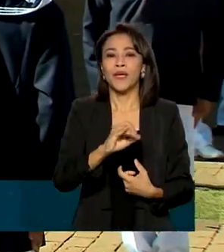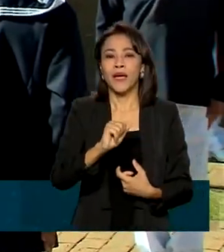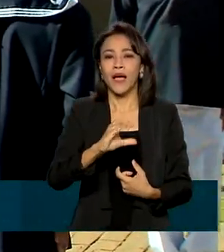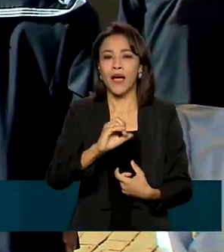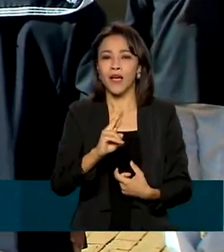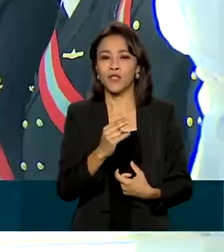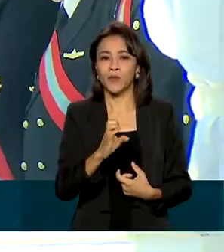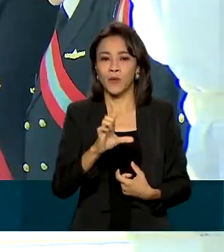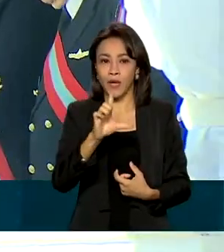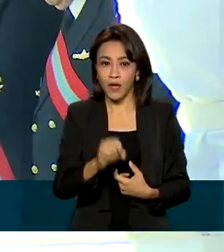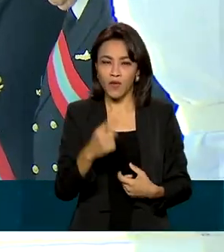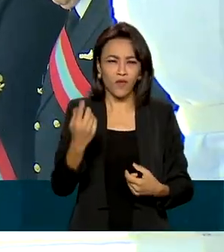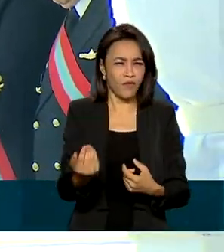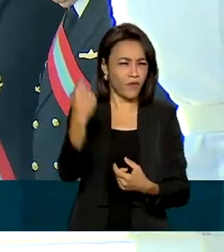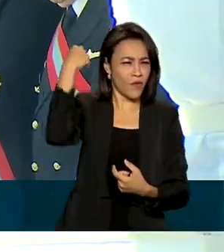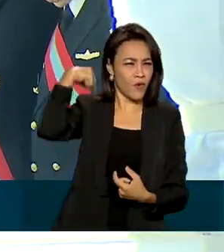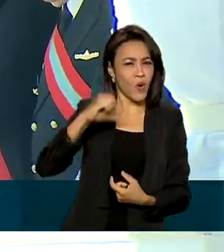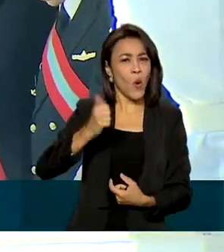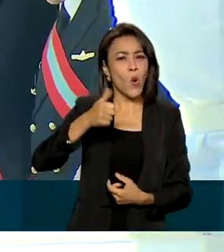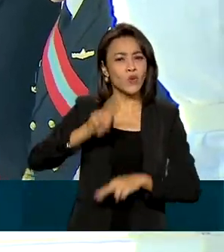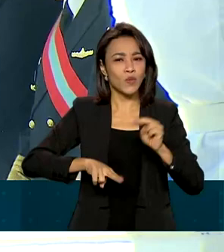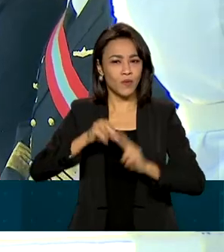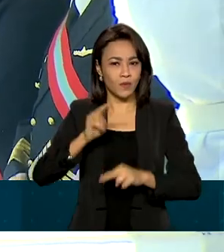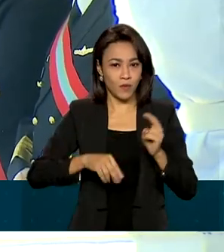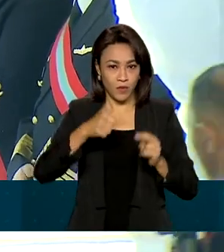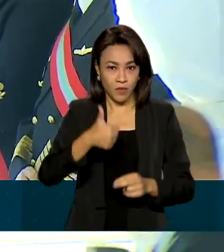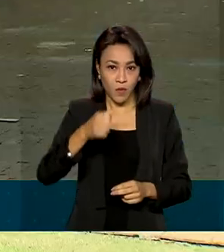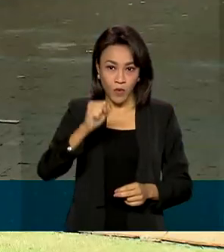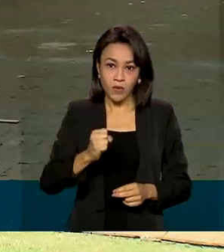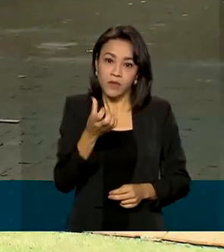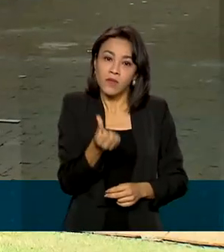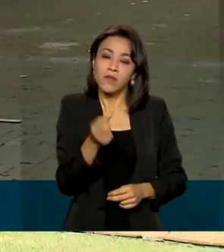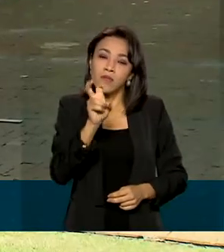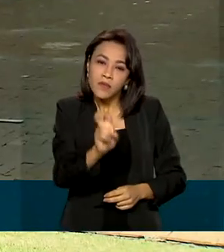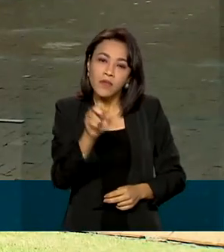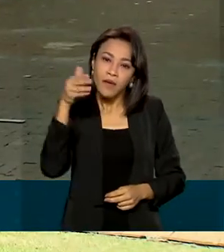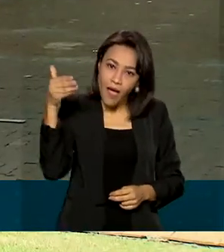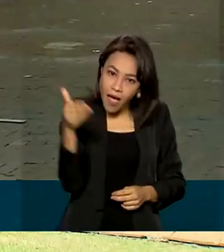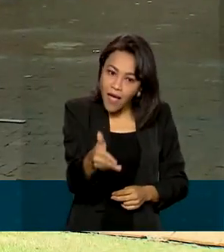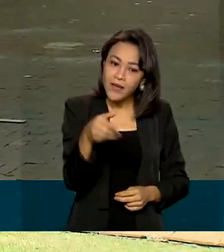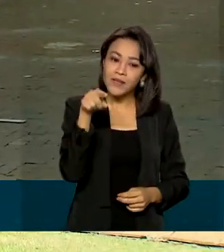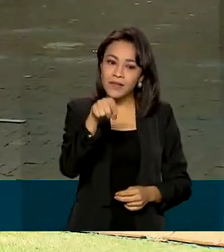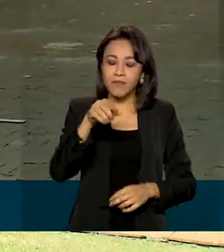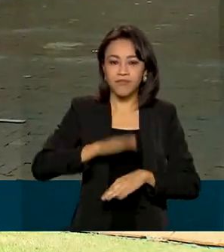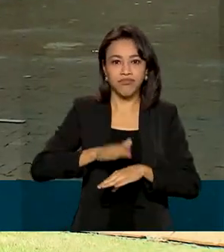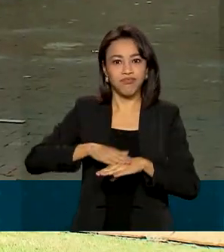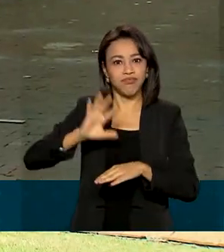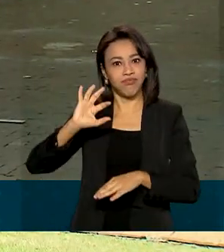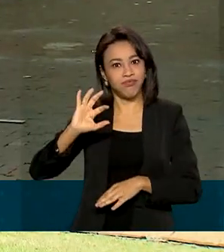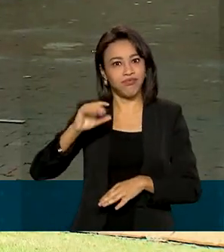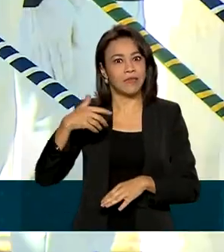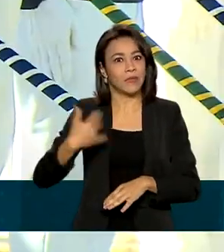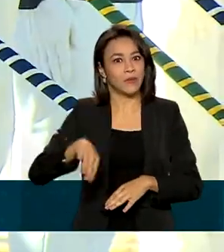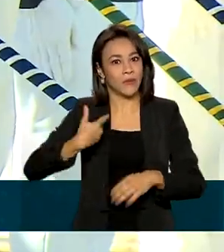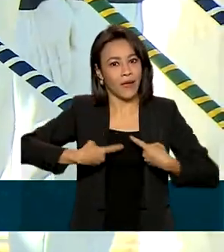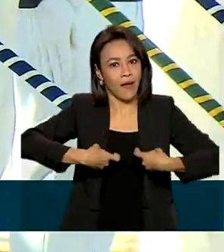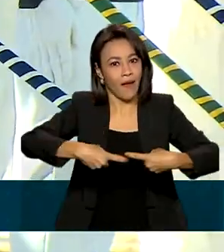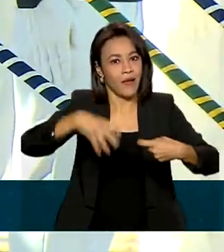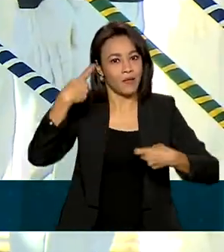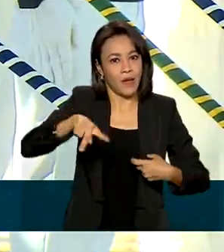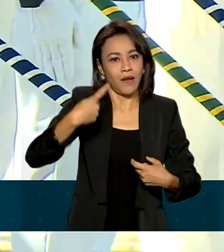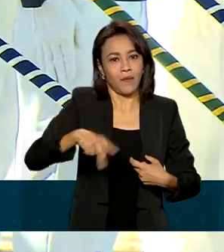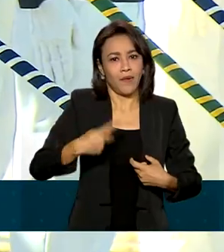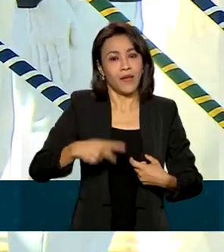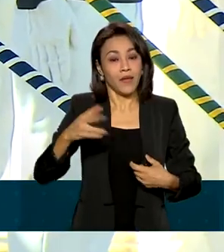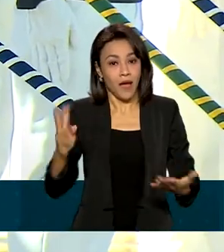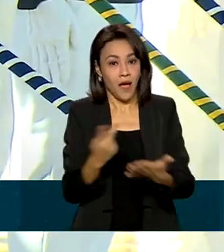no dia Onze de Junho de 1865 e é considerada uma das mais decisivas da guerra do Paraguai conflito